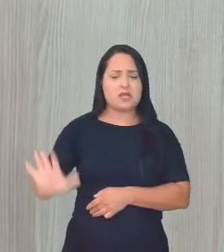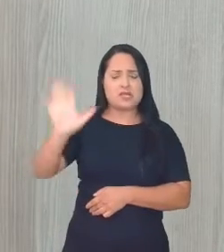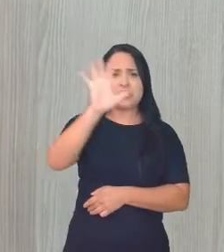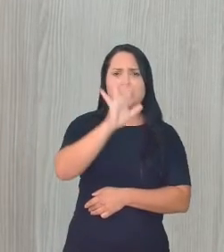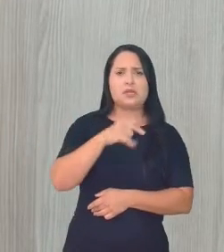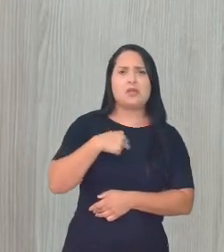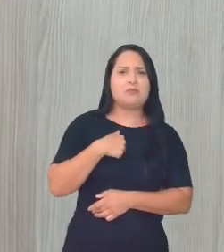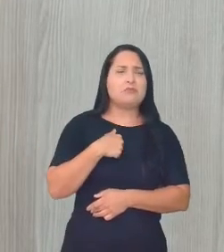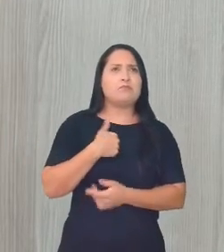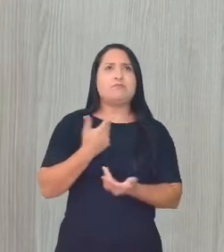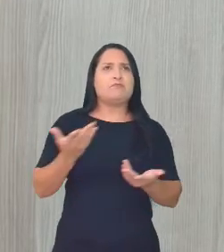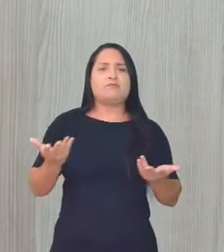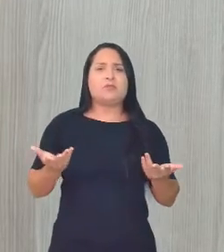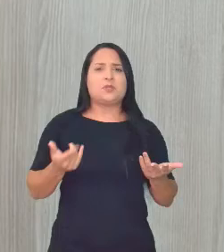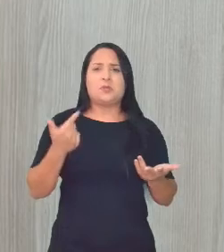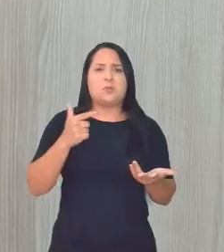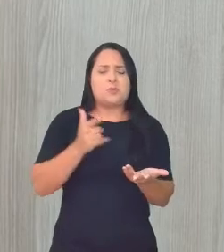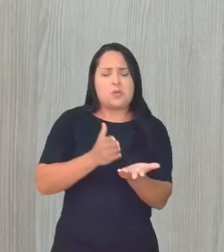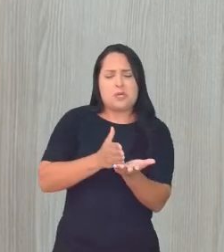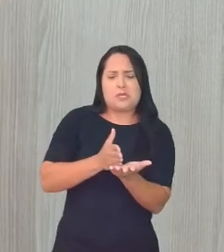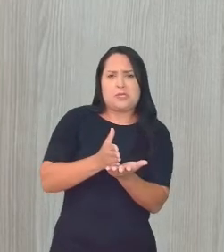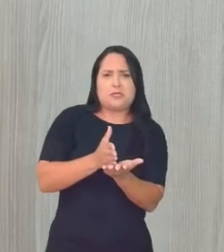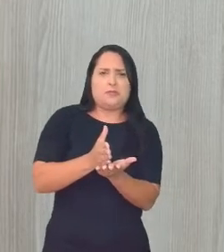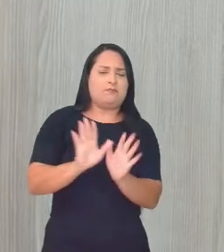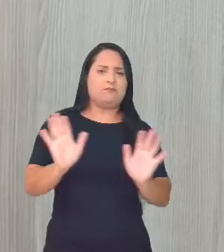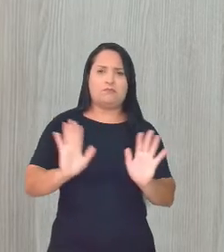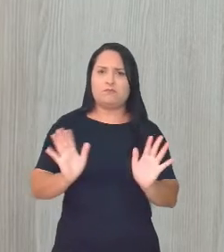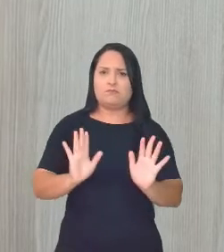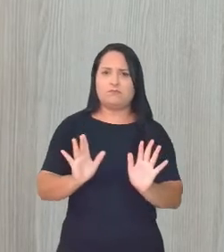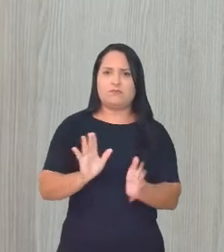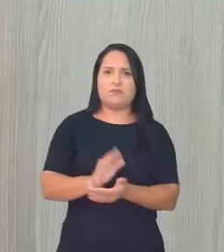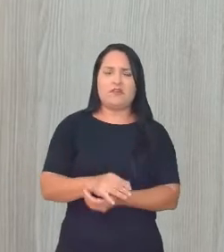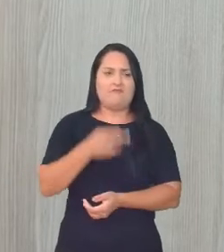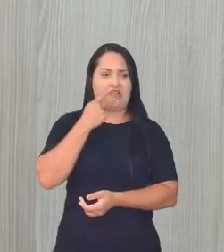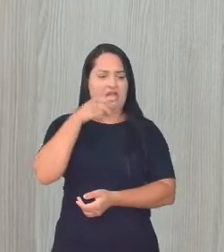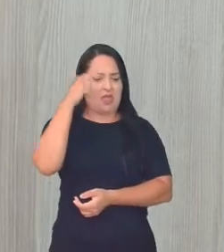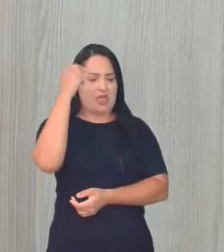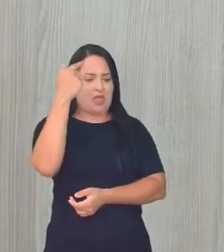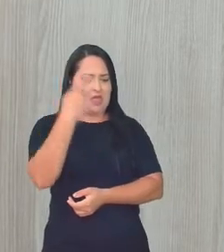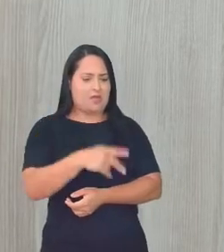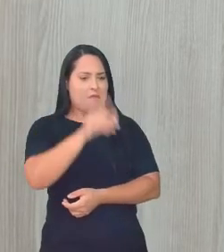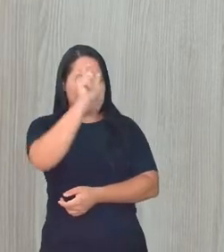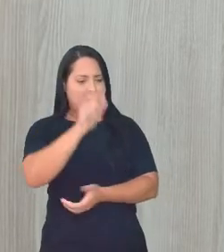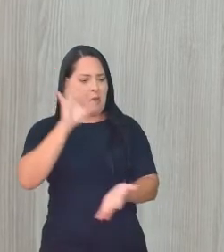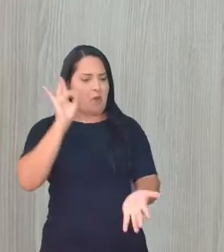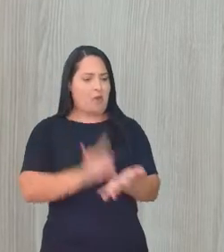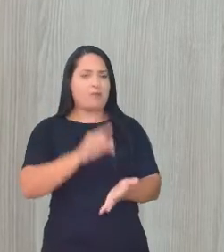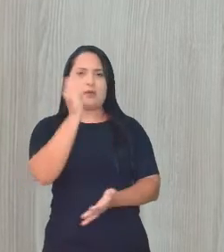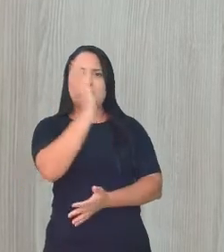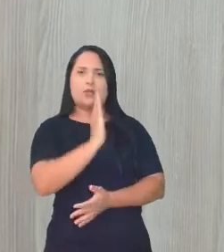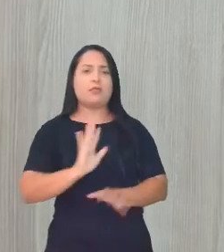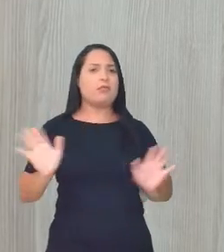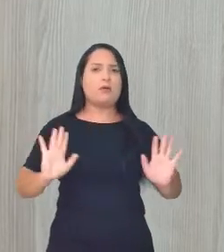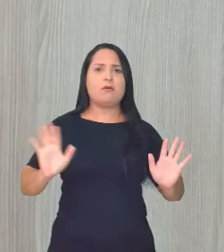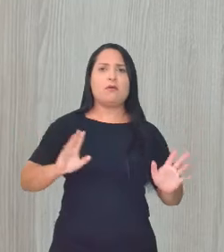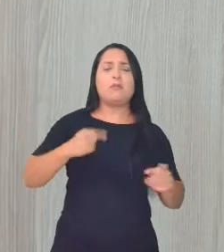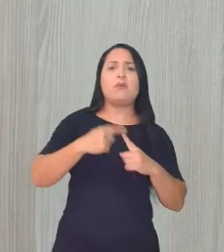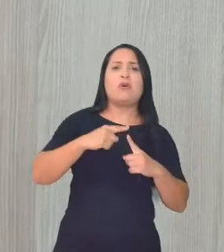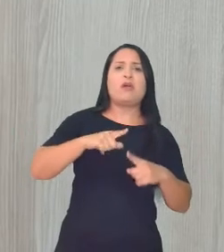tem aquele traço específico, né? Você diz, "Eita, esse daí é brasileiro." Por que não? Porque nós temos aqui várias misturas,